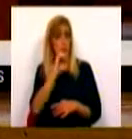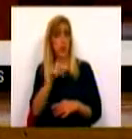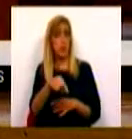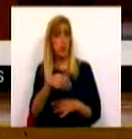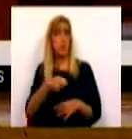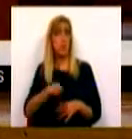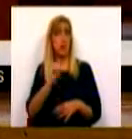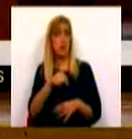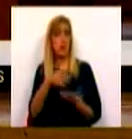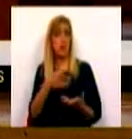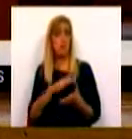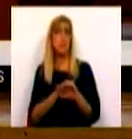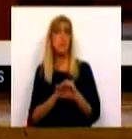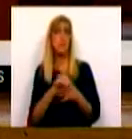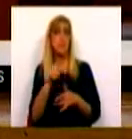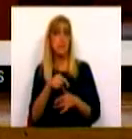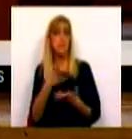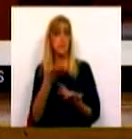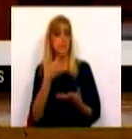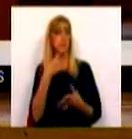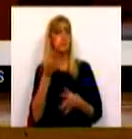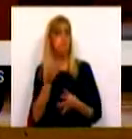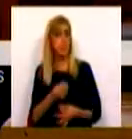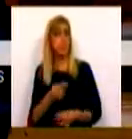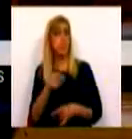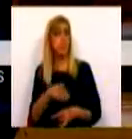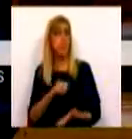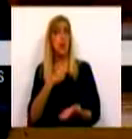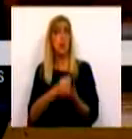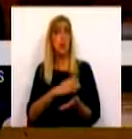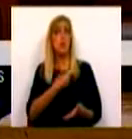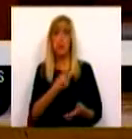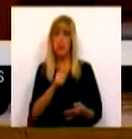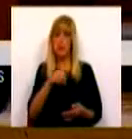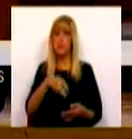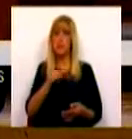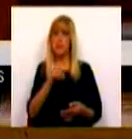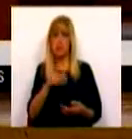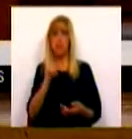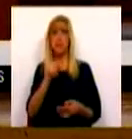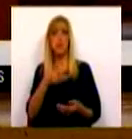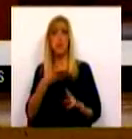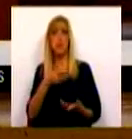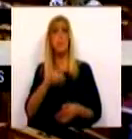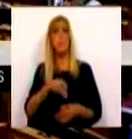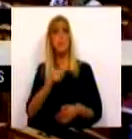do Partido Socialista e, é certo, com o apoio do BE, do PCP e do PEF.